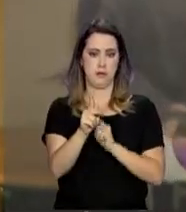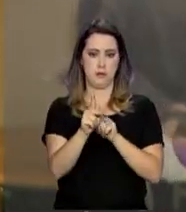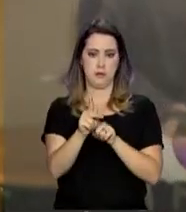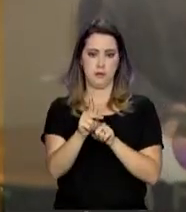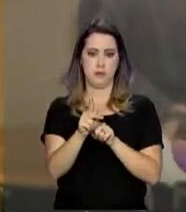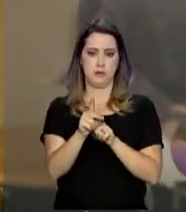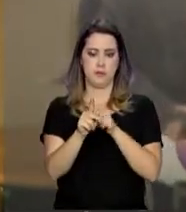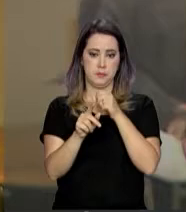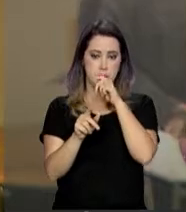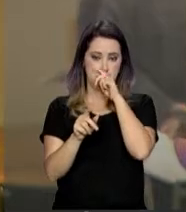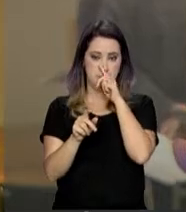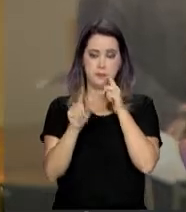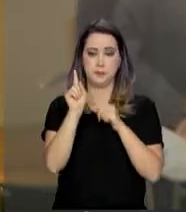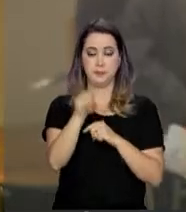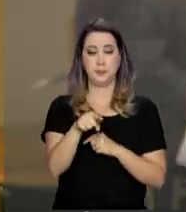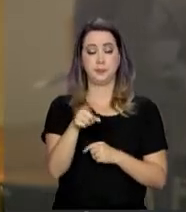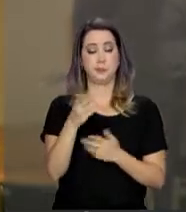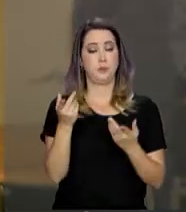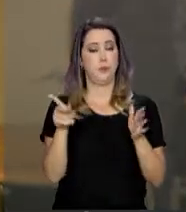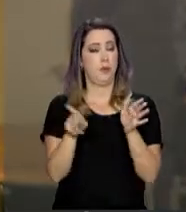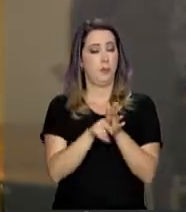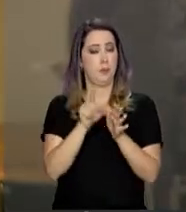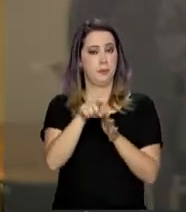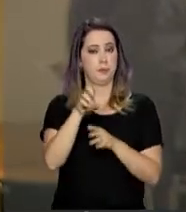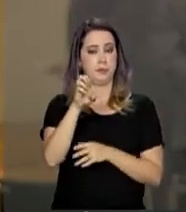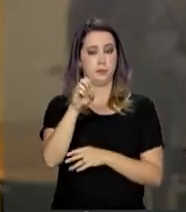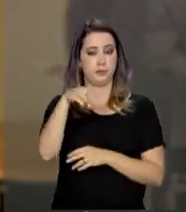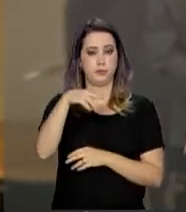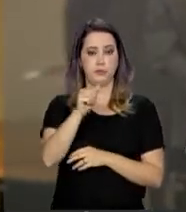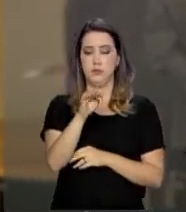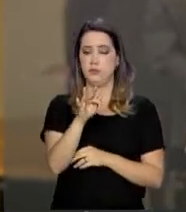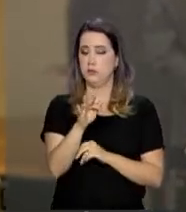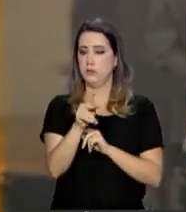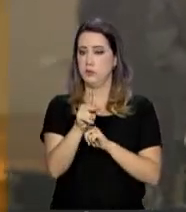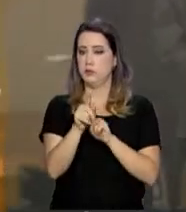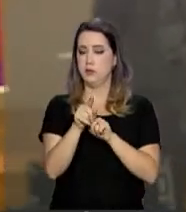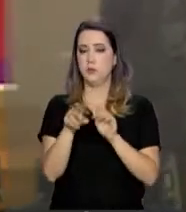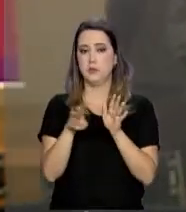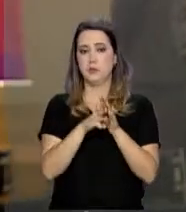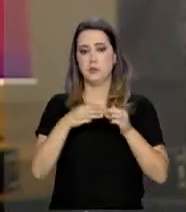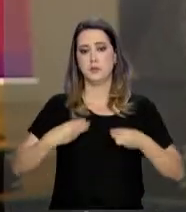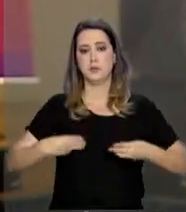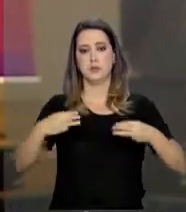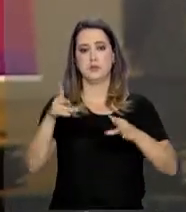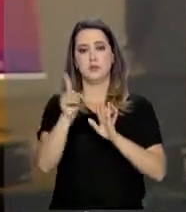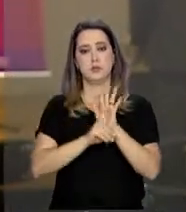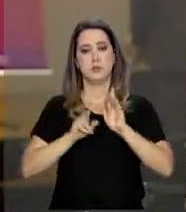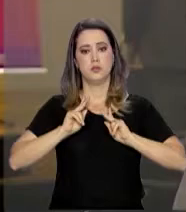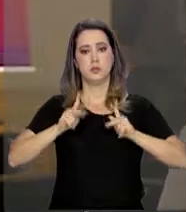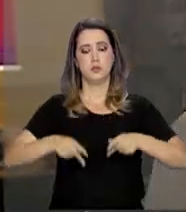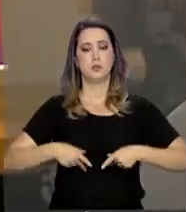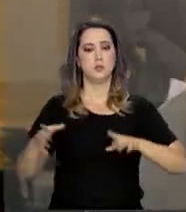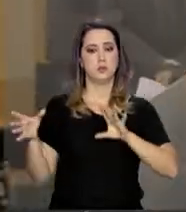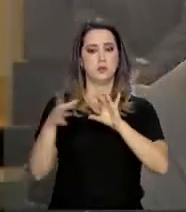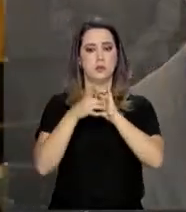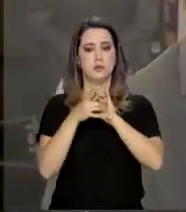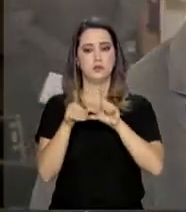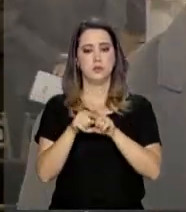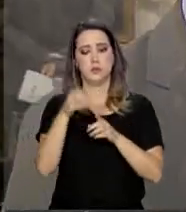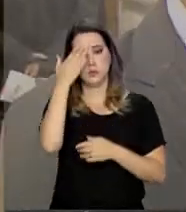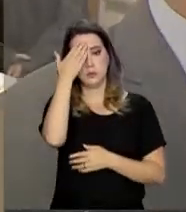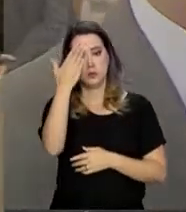desenvolvida pela escola nacional de administração pública a qual o ministério dos direitos humanos se associou o toque obrigado